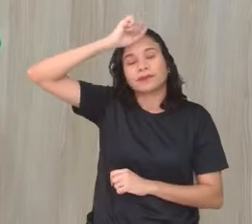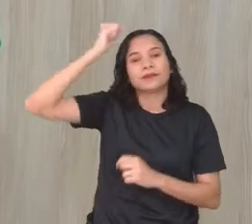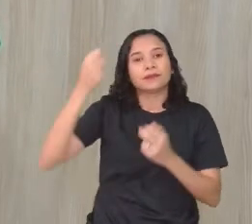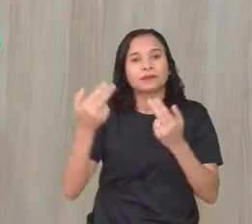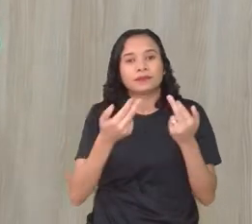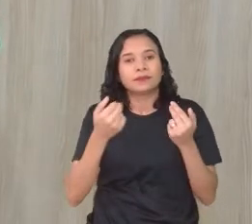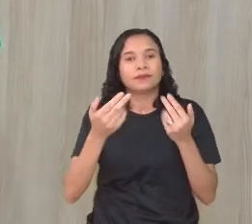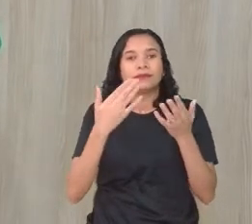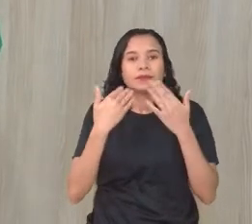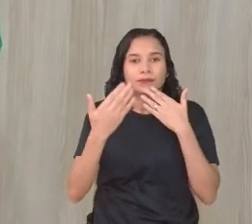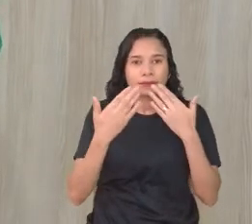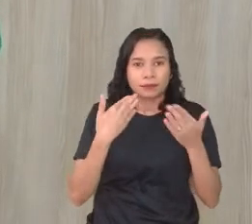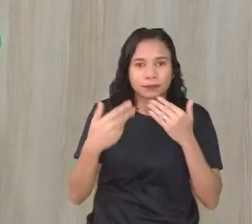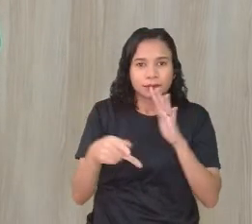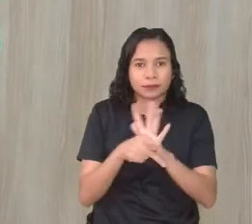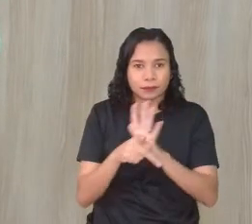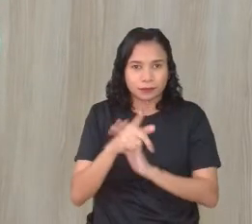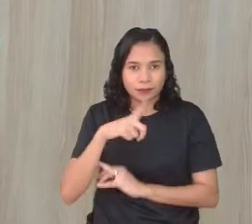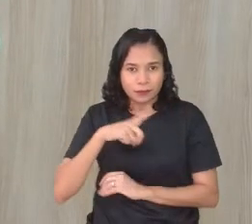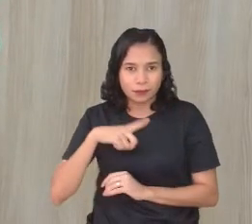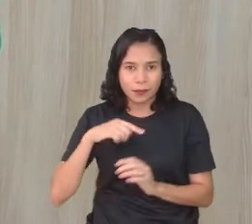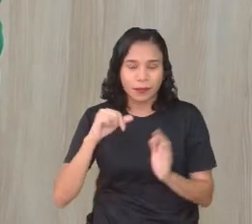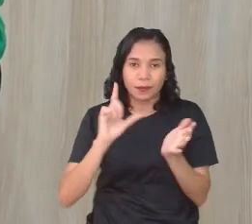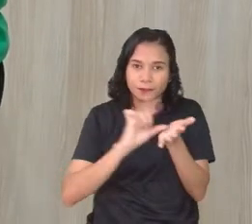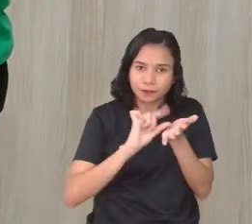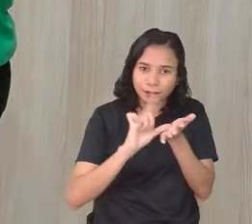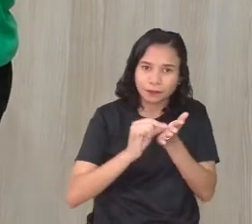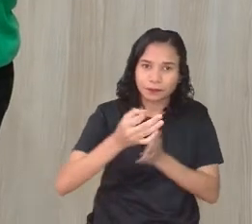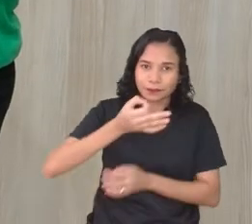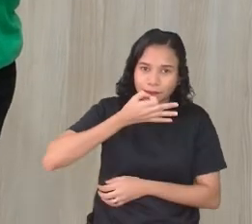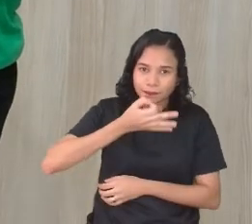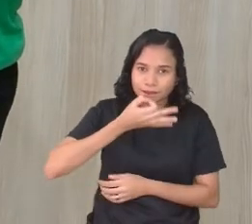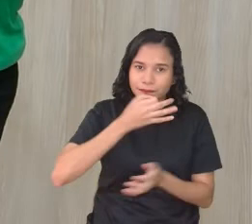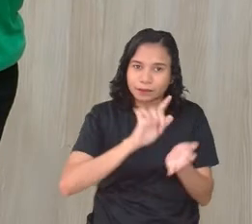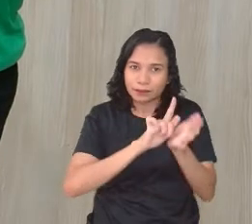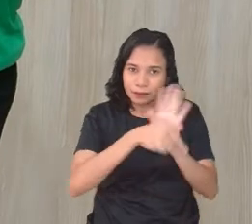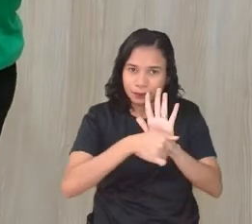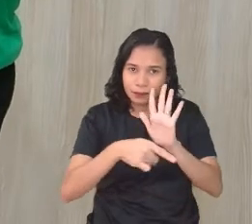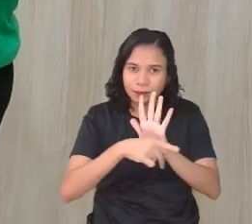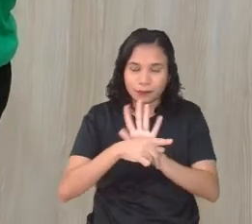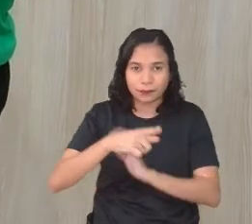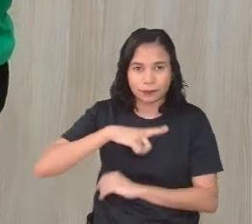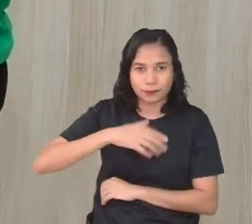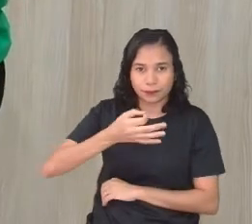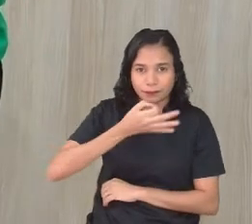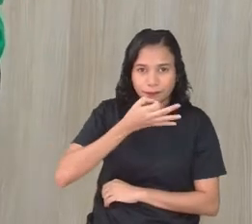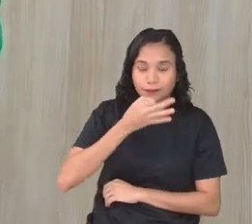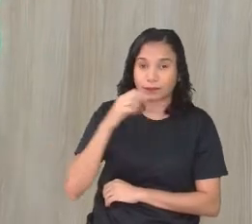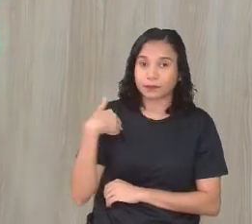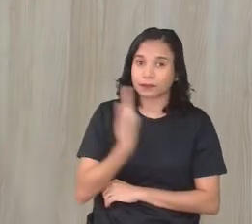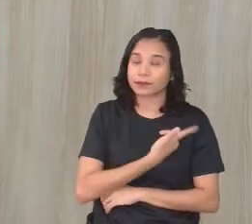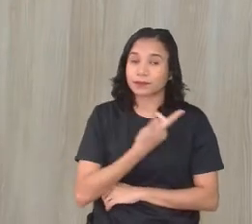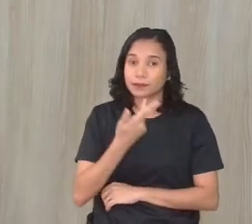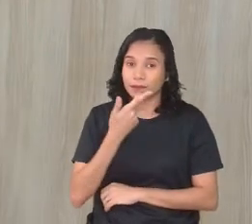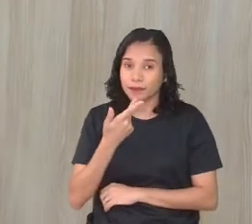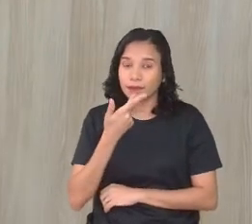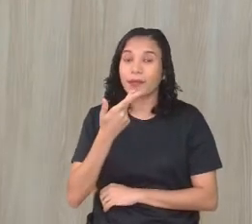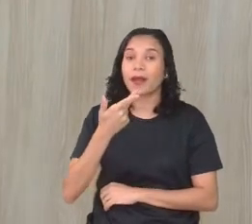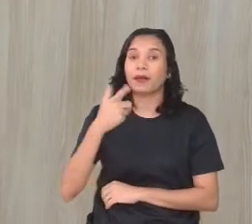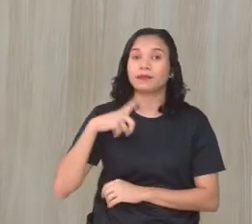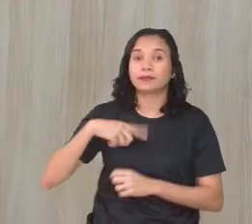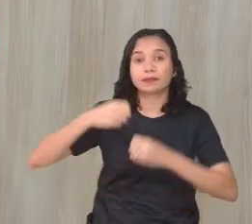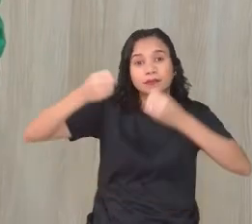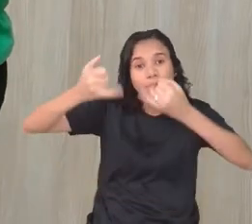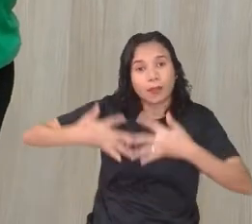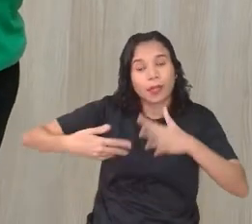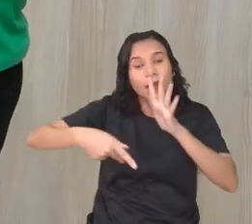no debate, no artigo de opinião, não é, nesse gênero, onde argumentamos, onde